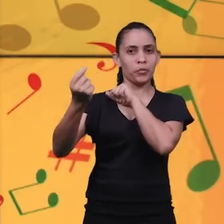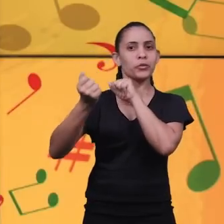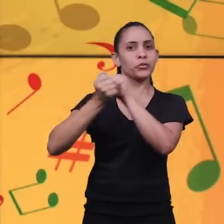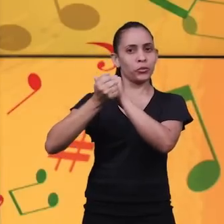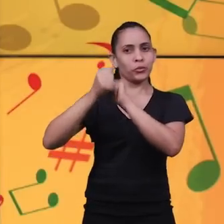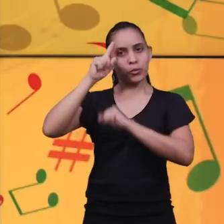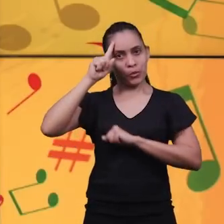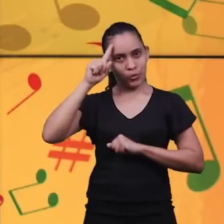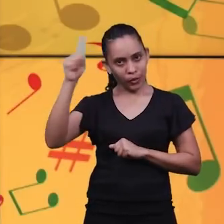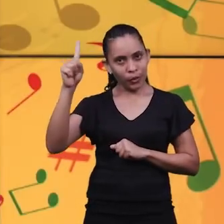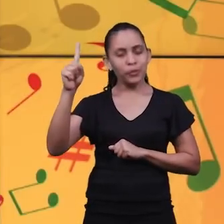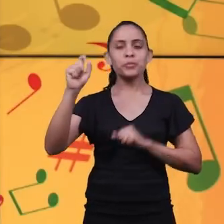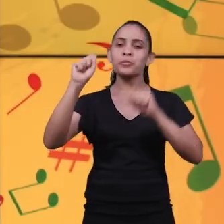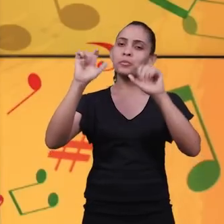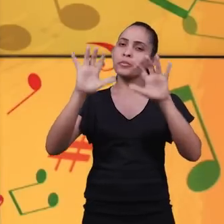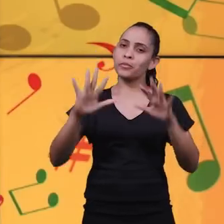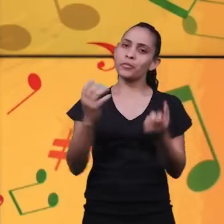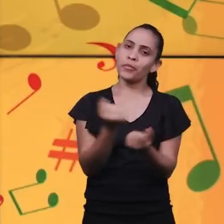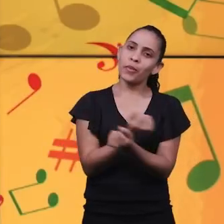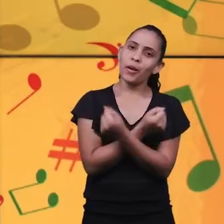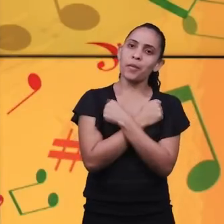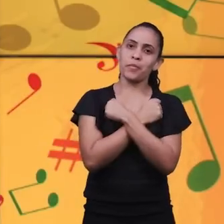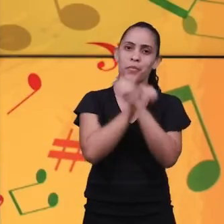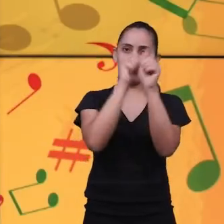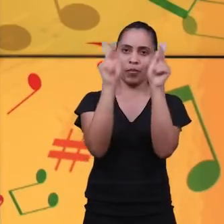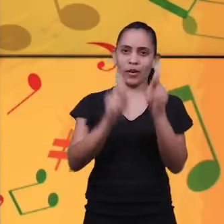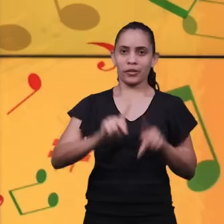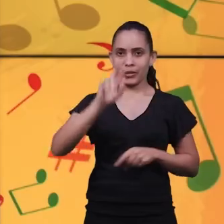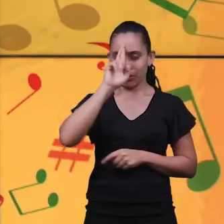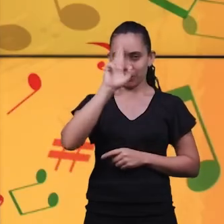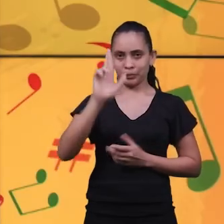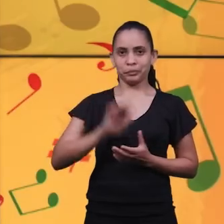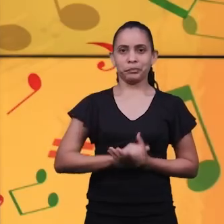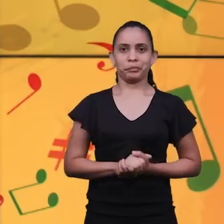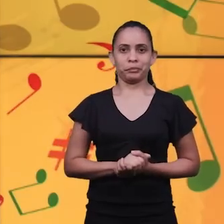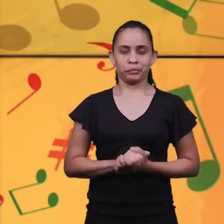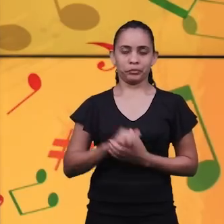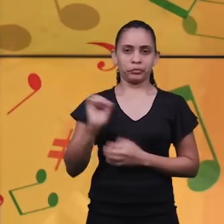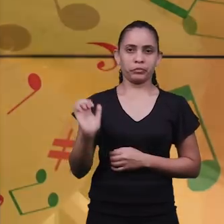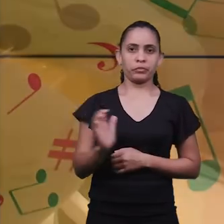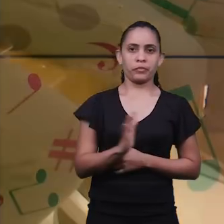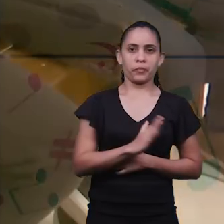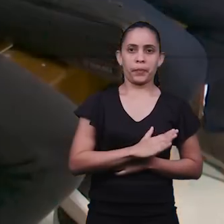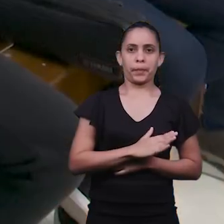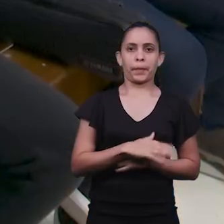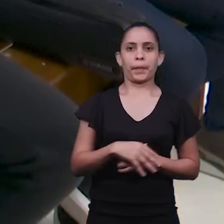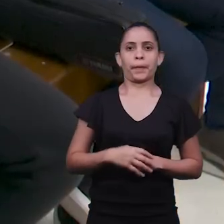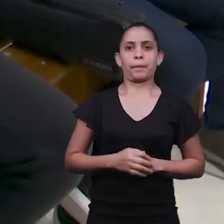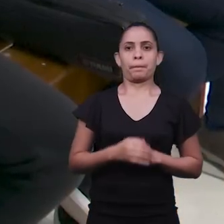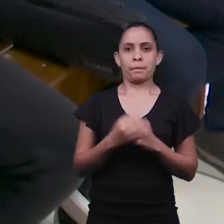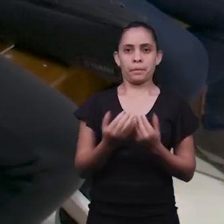sempre ao lado de Deus. Grande abraço e a paz do Senhor Jesus.